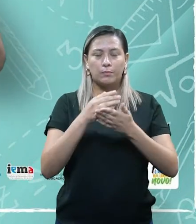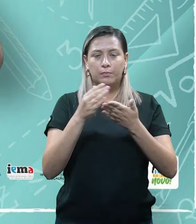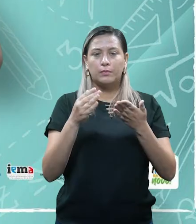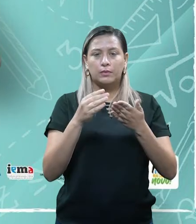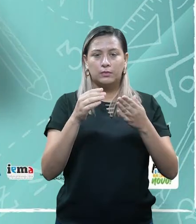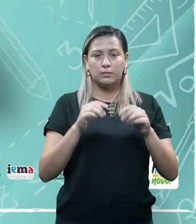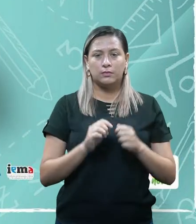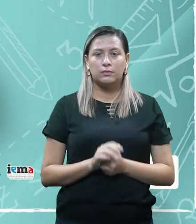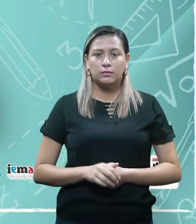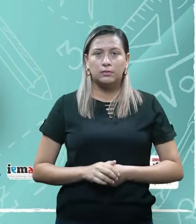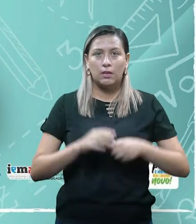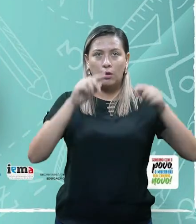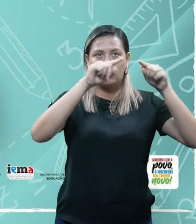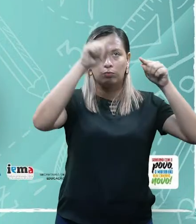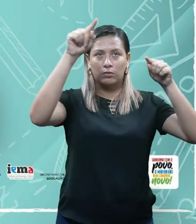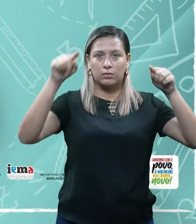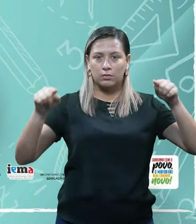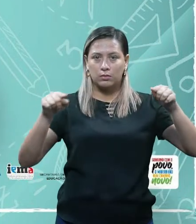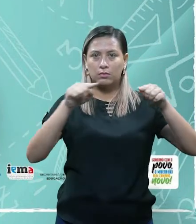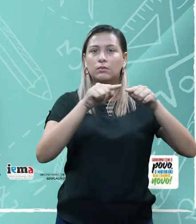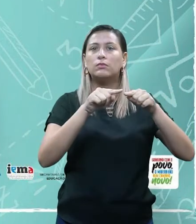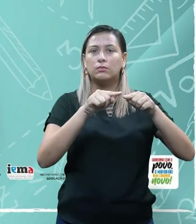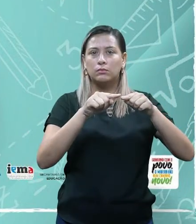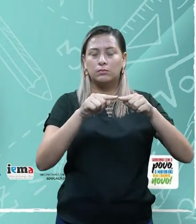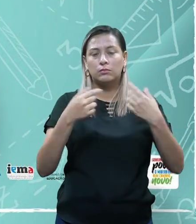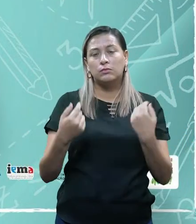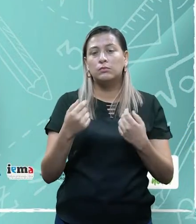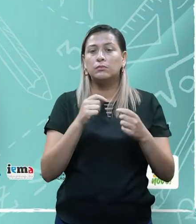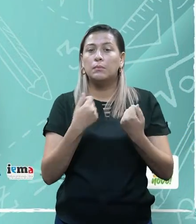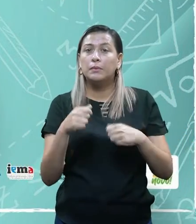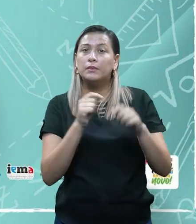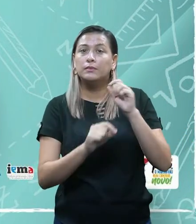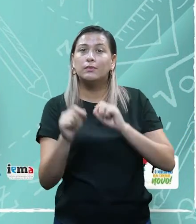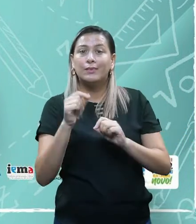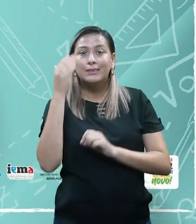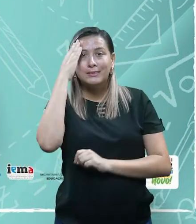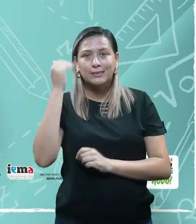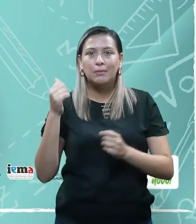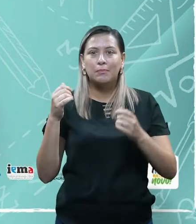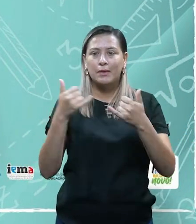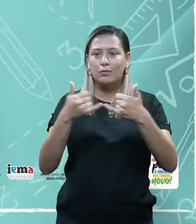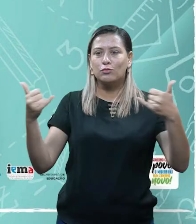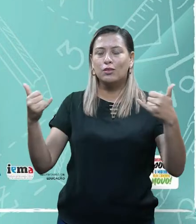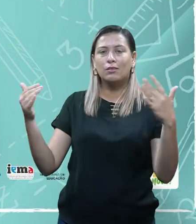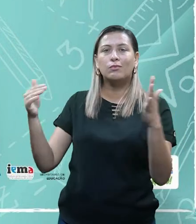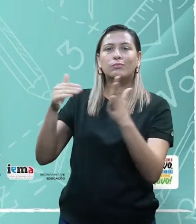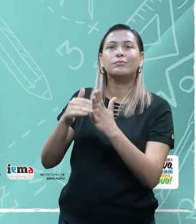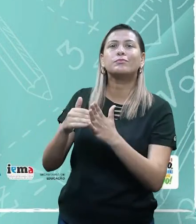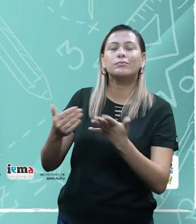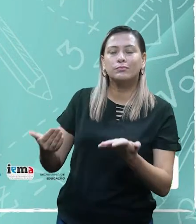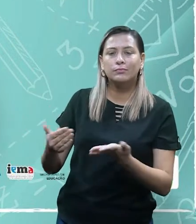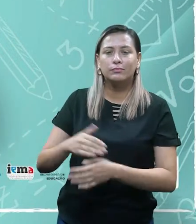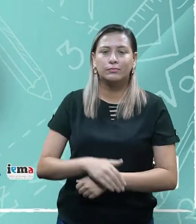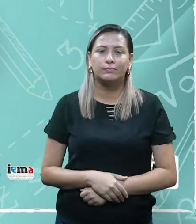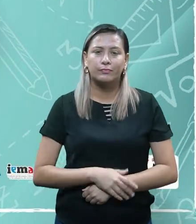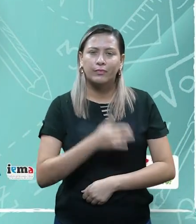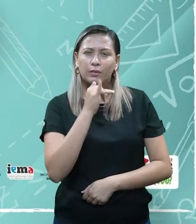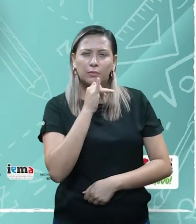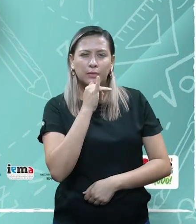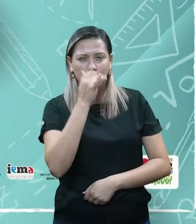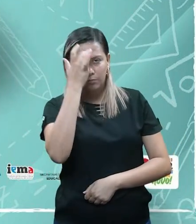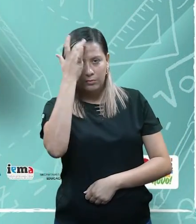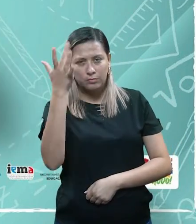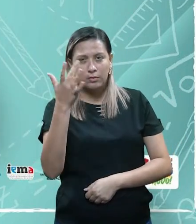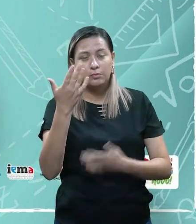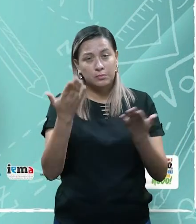de um triângulo, você precisaria saber onde é que fica aquela extremidade. É fácil porque é um exemplo bem fácil, só estou ilustrando para você